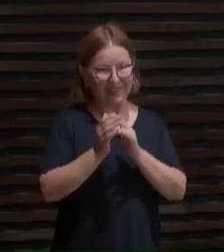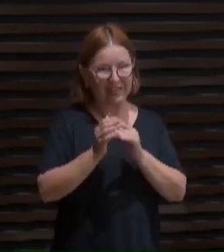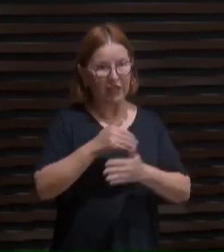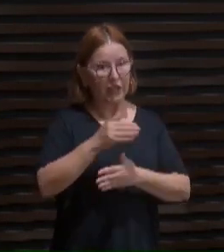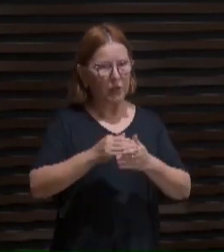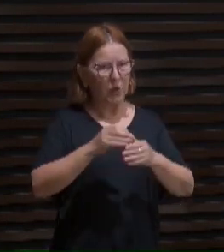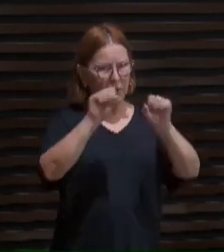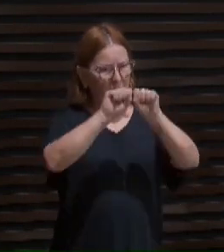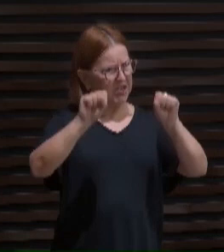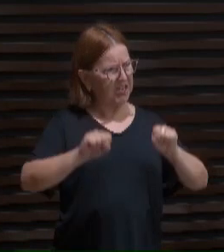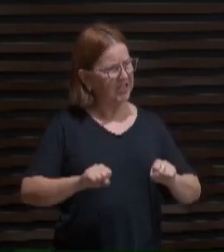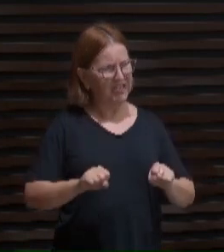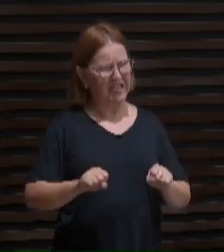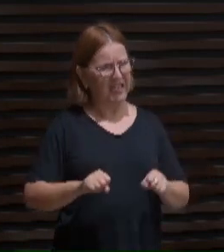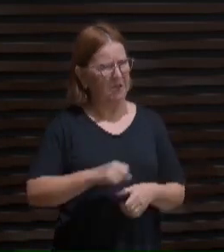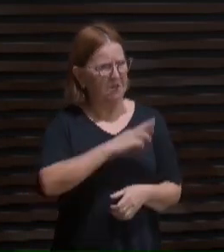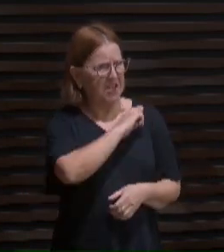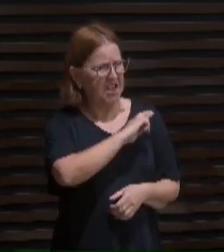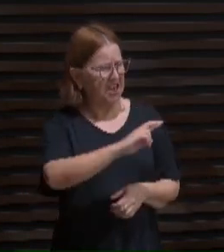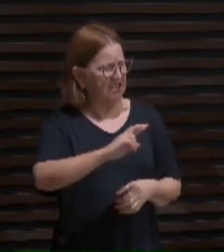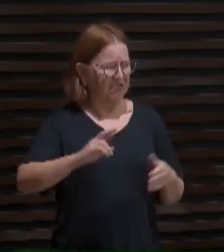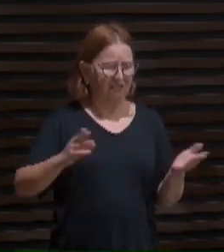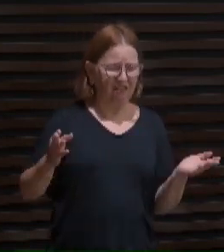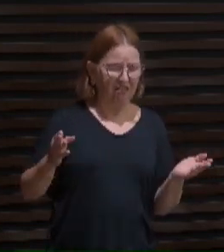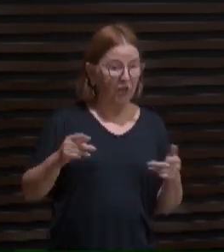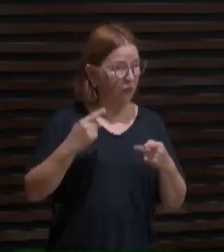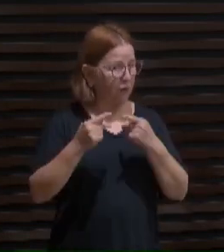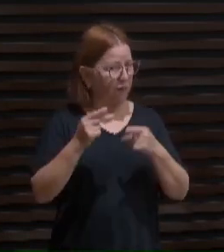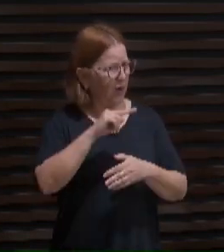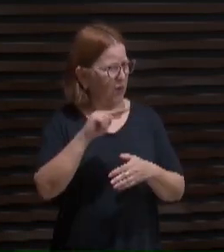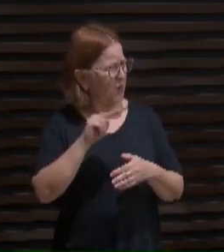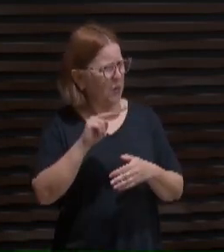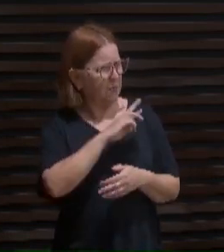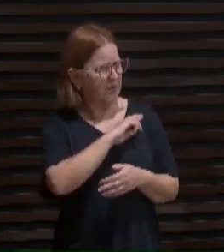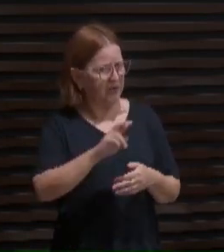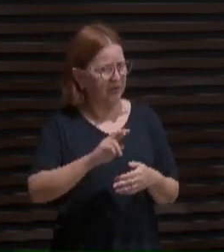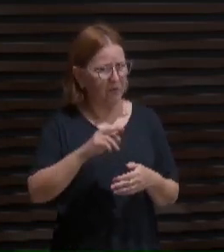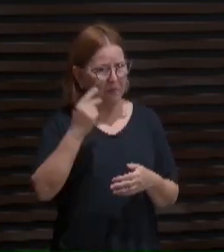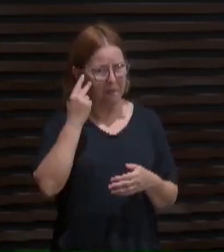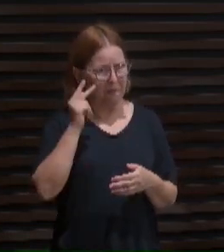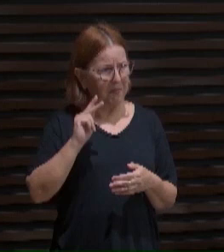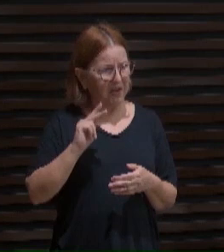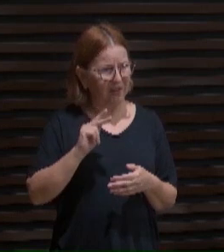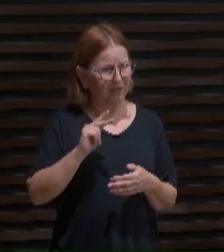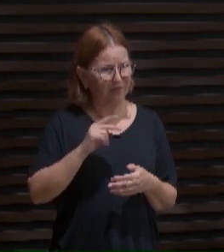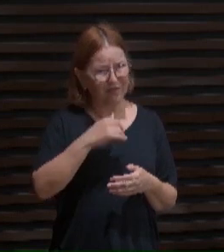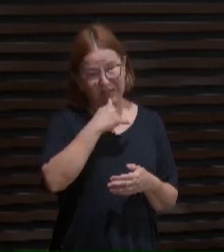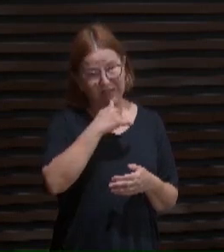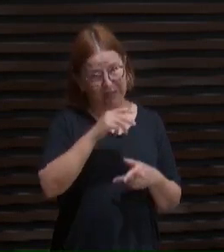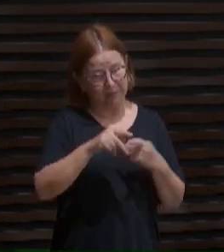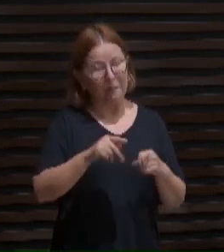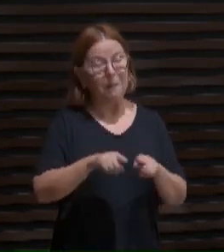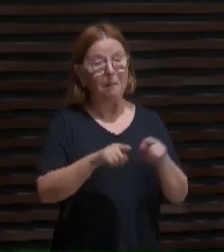os sistemas que eu não vou citar nomes aqui para não ferir a sensibilidade de ninguém, mas a mulher era comparada